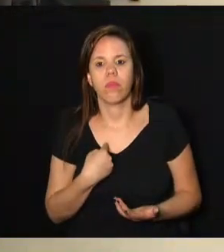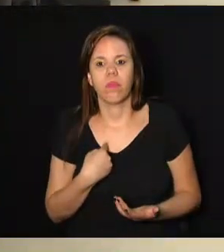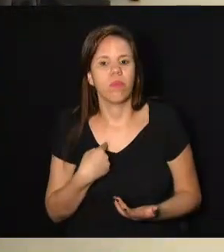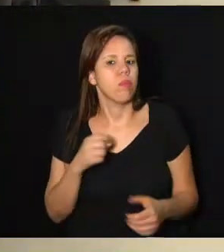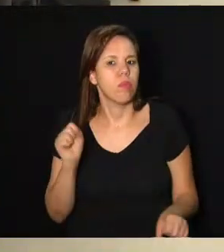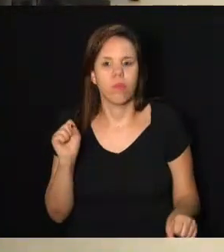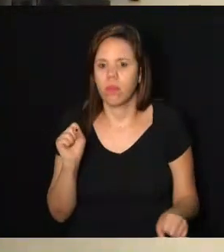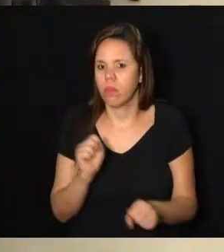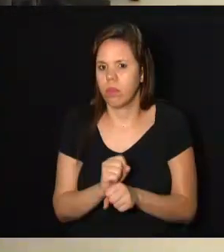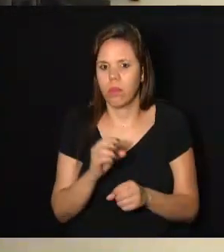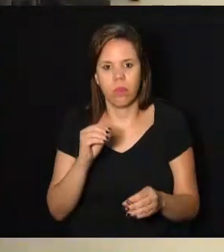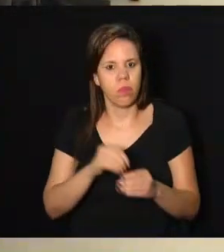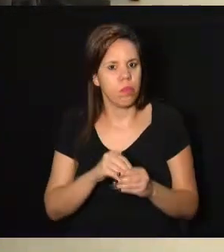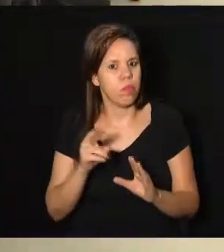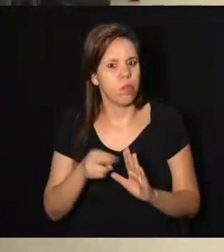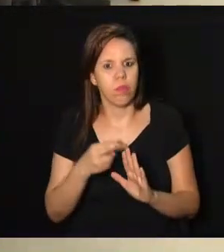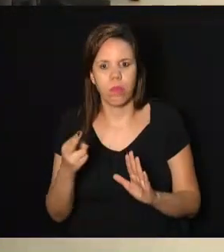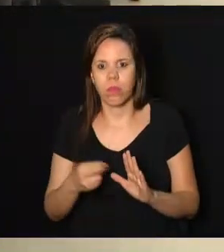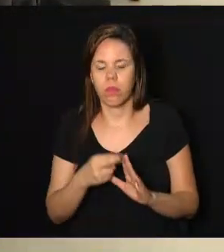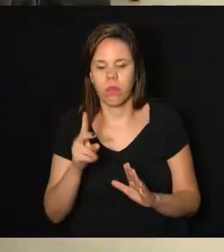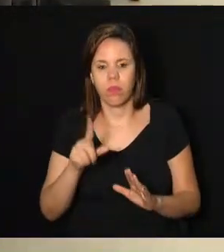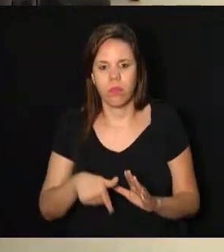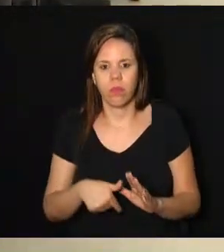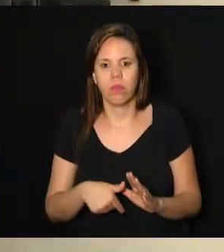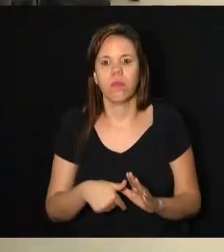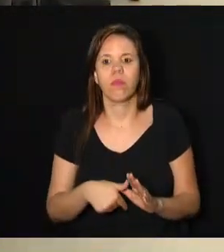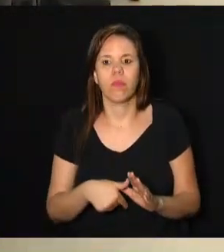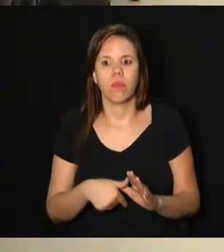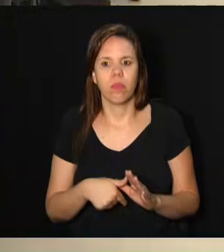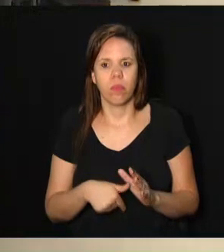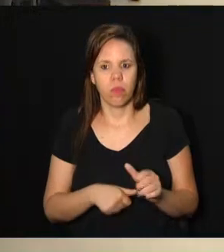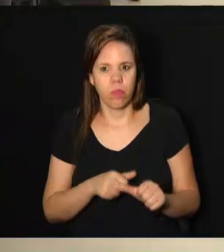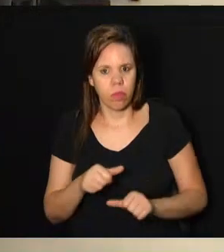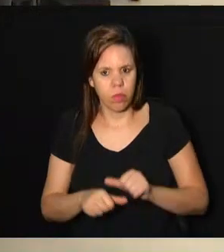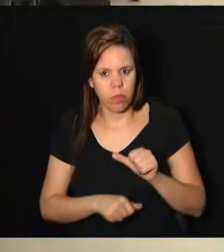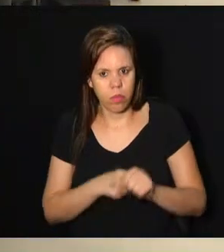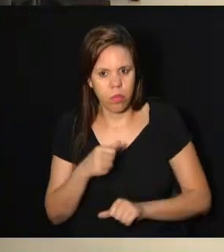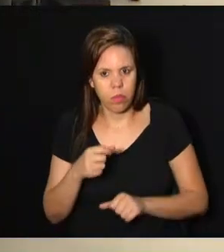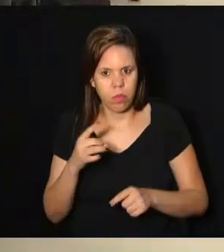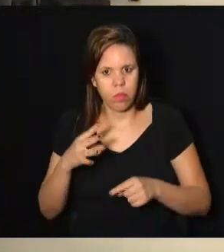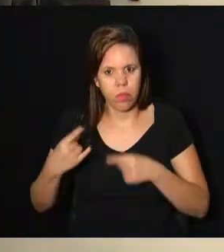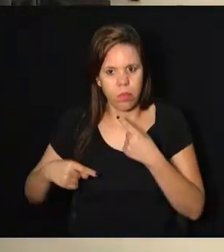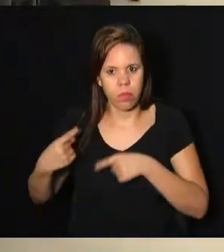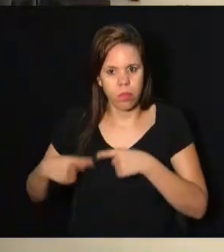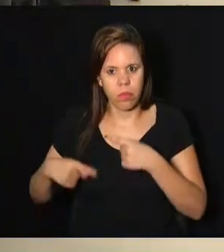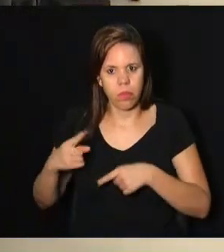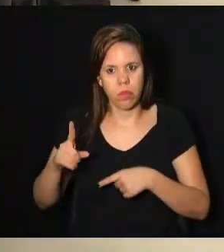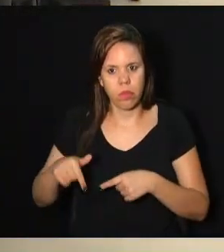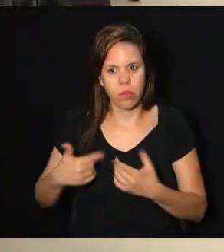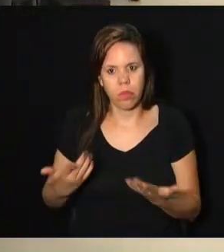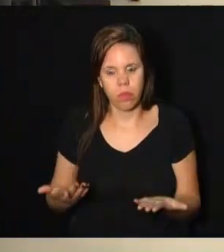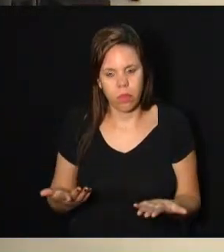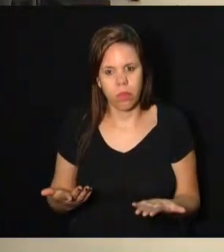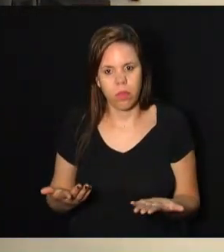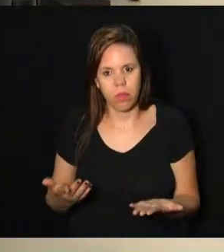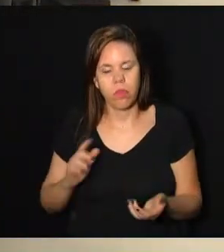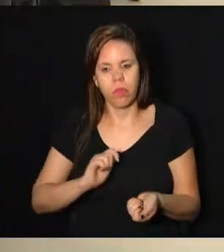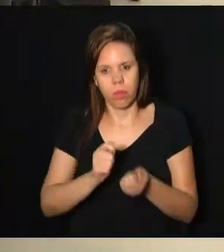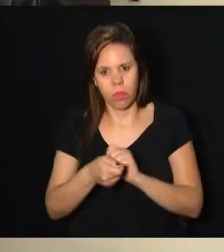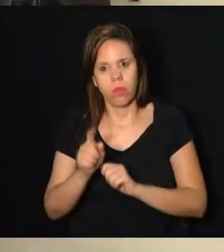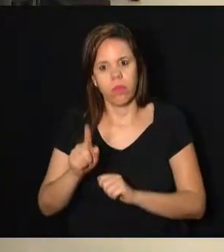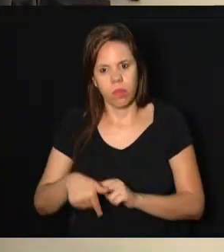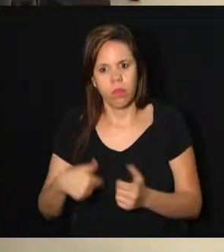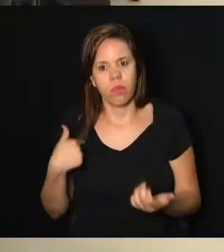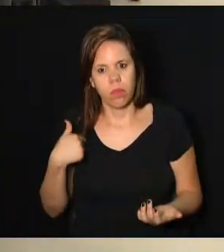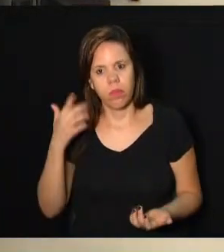engessar no regimento uma configuração que é uma configuração conjuntural e política, né? Então, a gente pudesse adaptar isso. Isso,